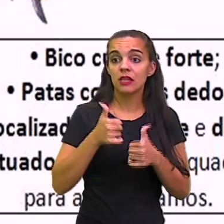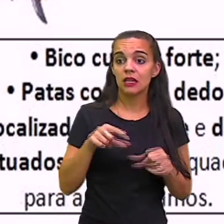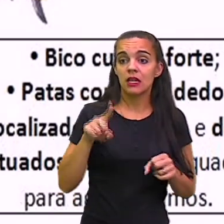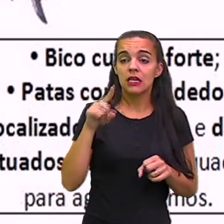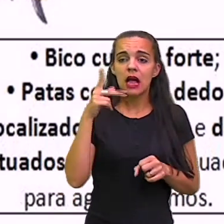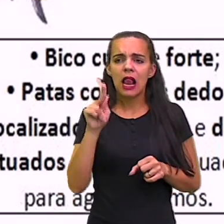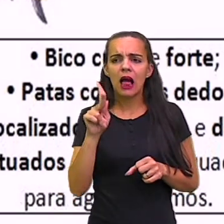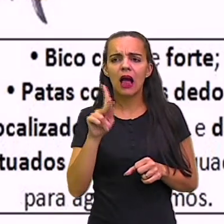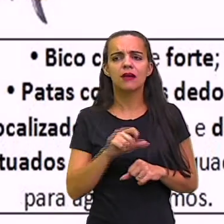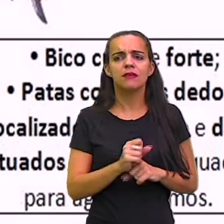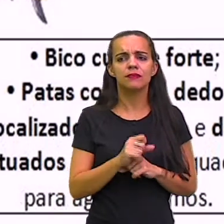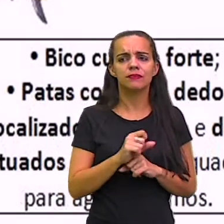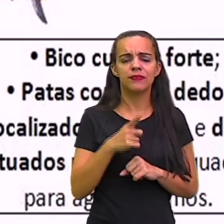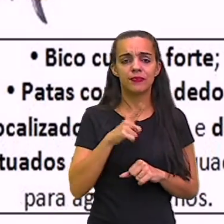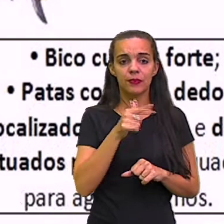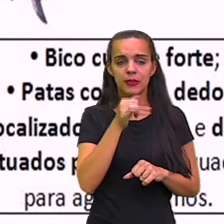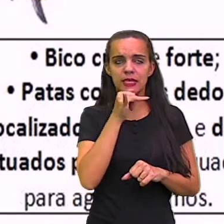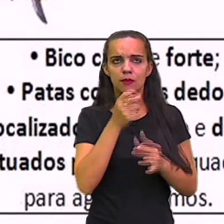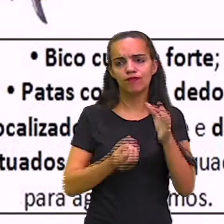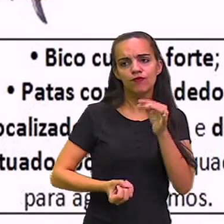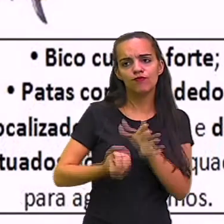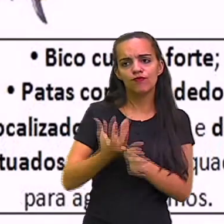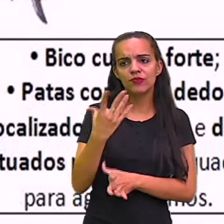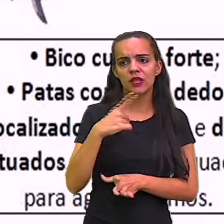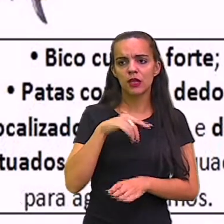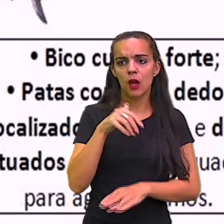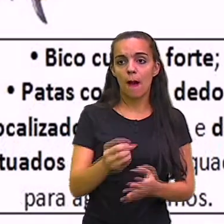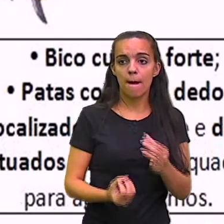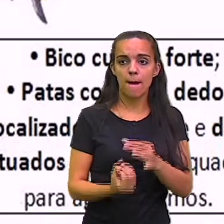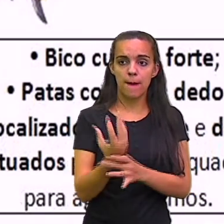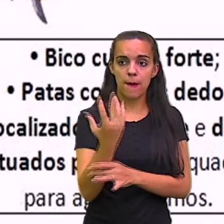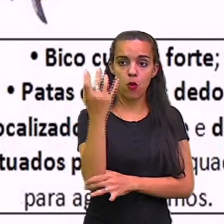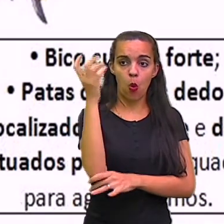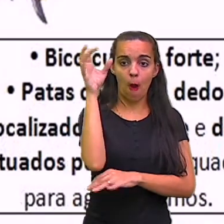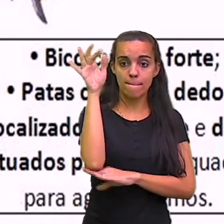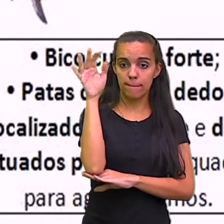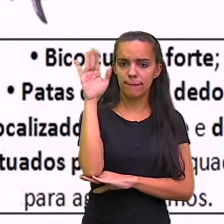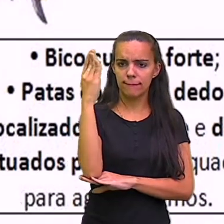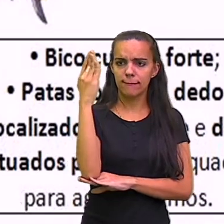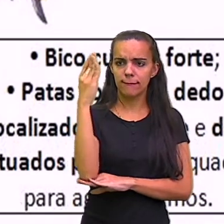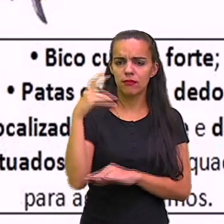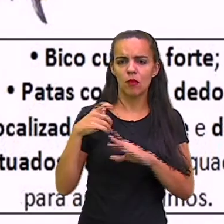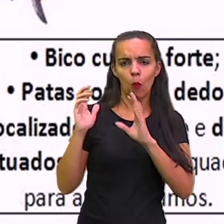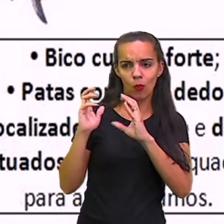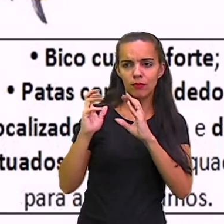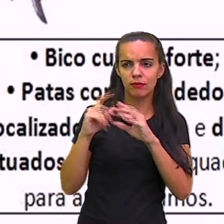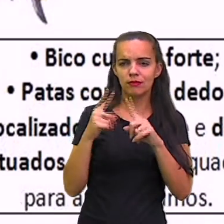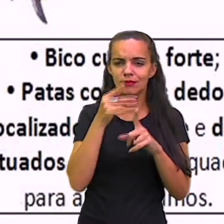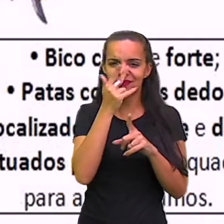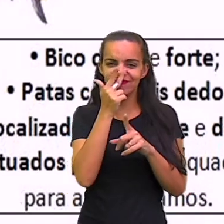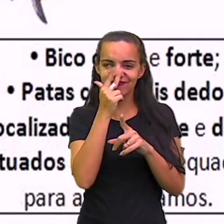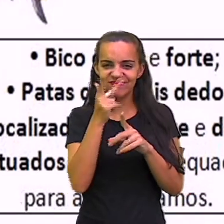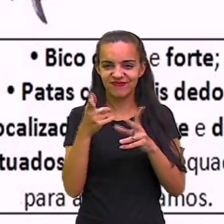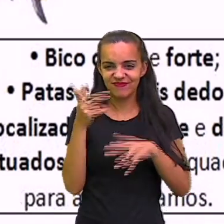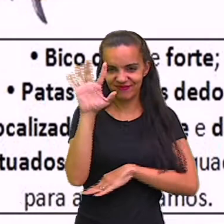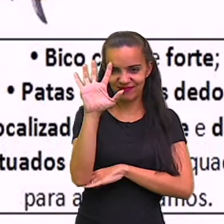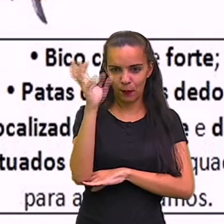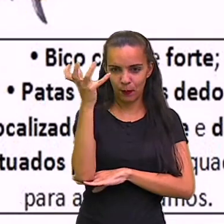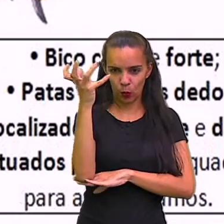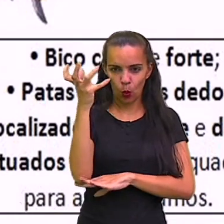pela destruição da palmeira butiá Thai cujos frutos eram base alimentar da